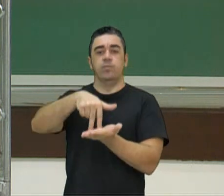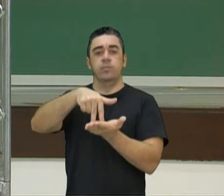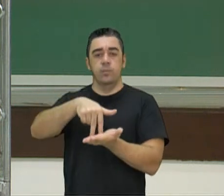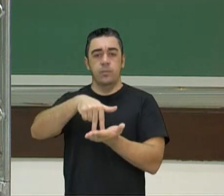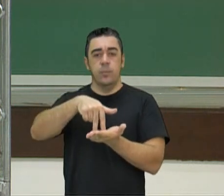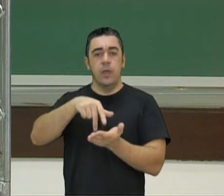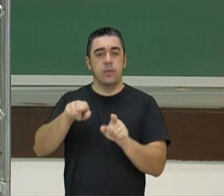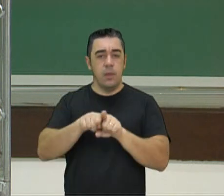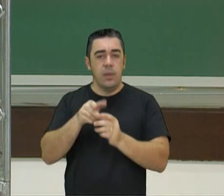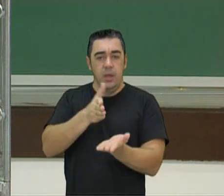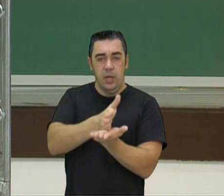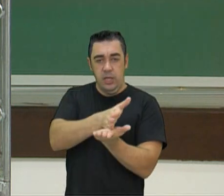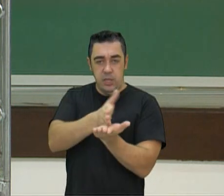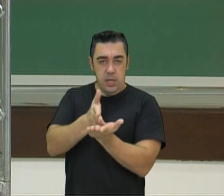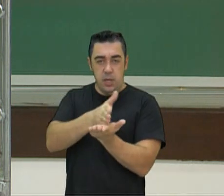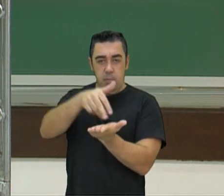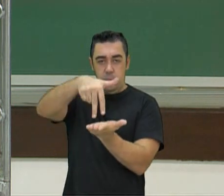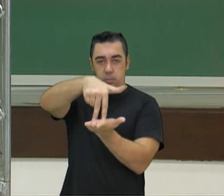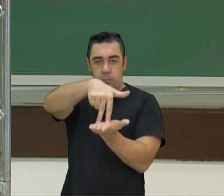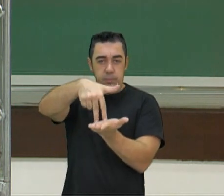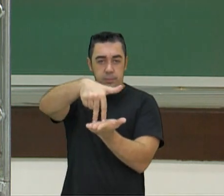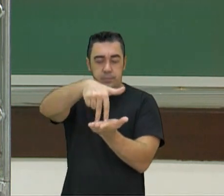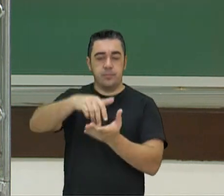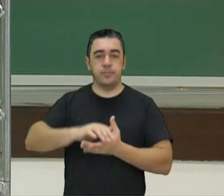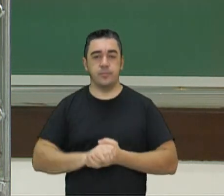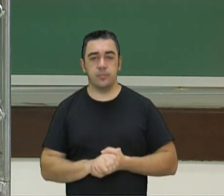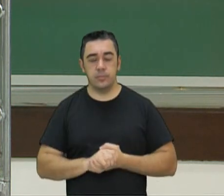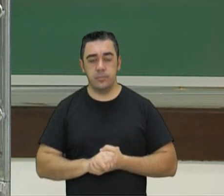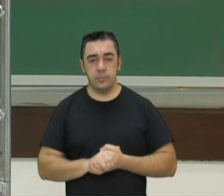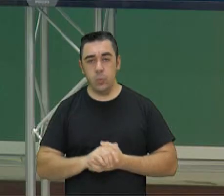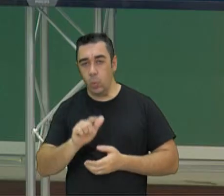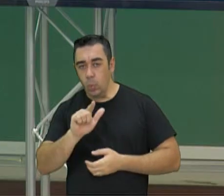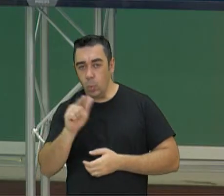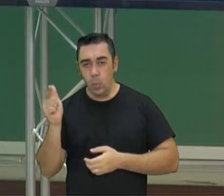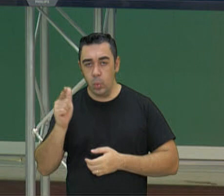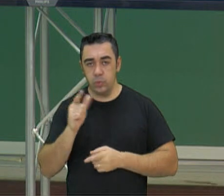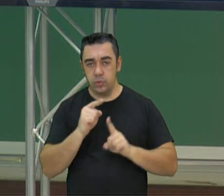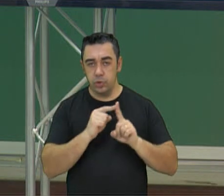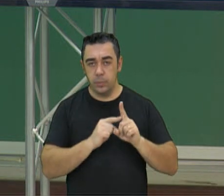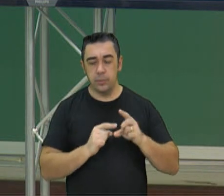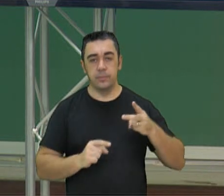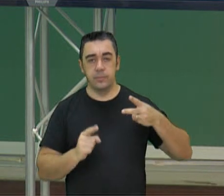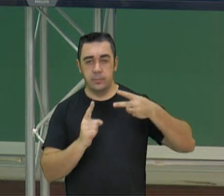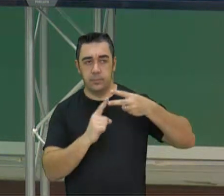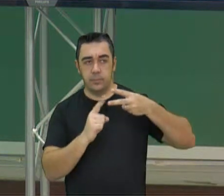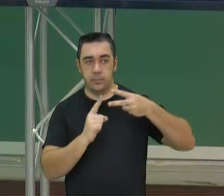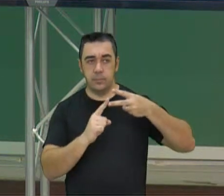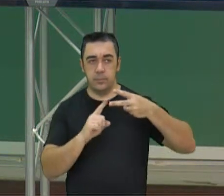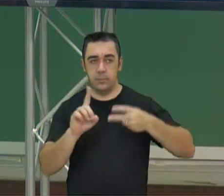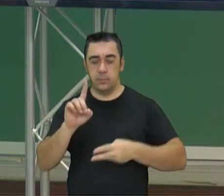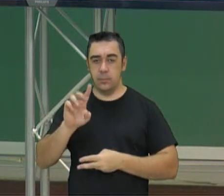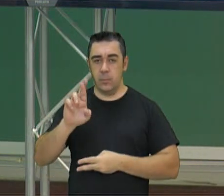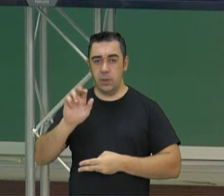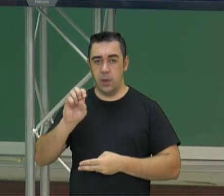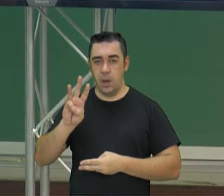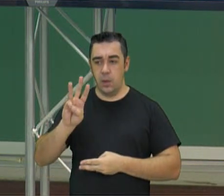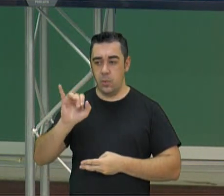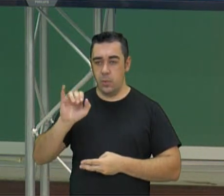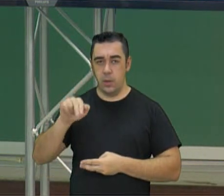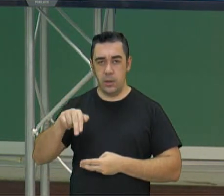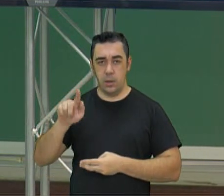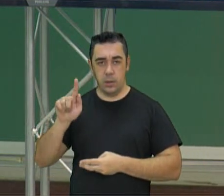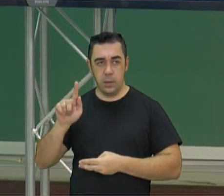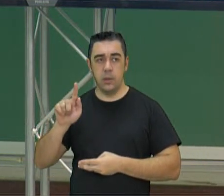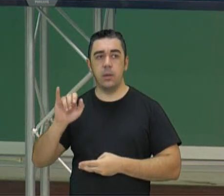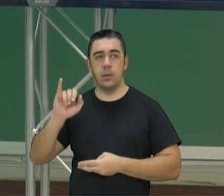o equilíbrio do corpo. Os outros tipos de respiração que existem, qual que é? É o drying